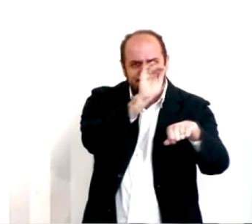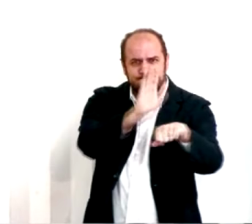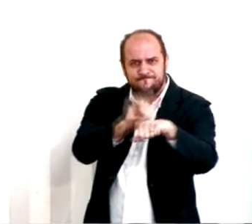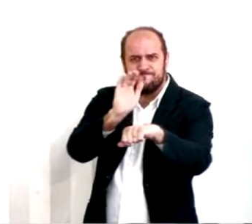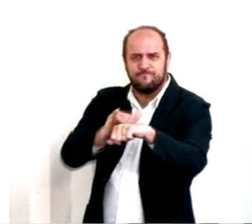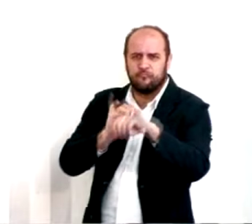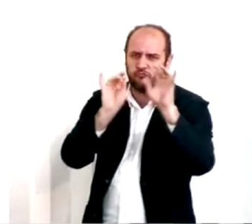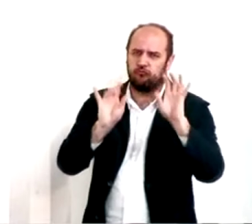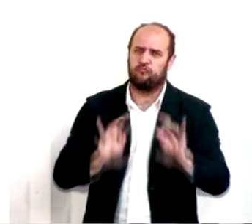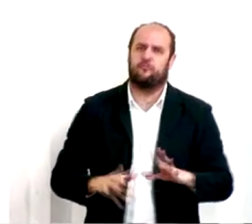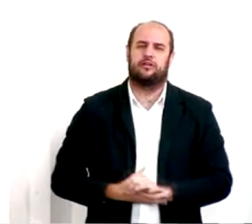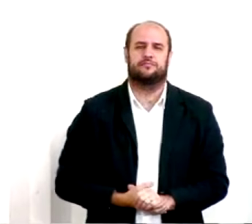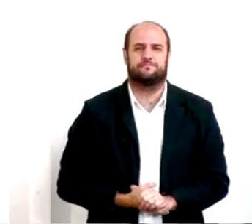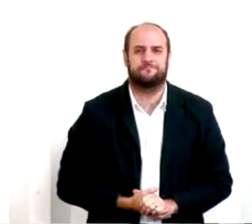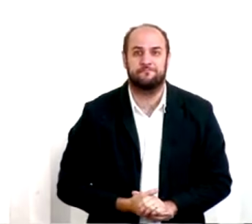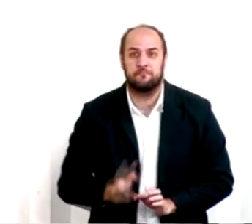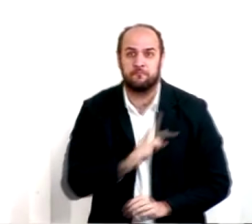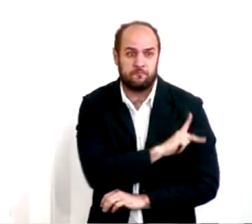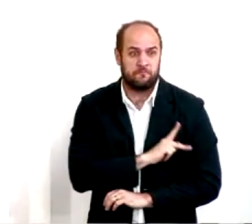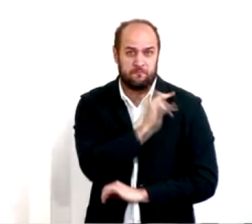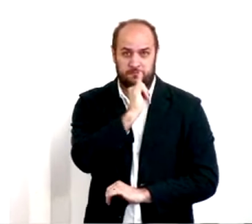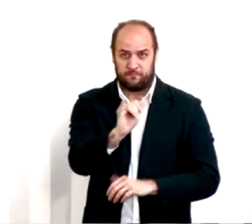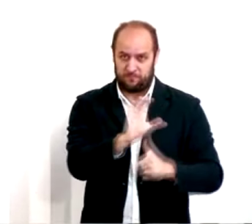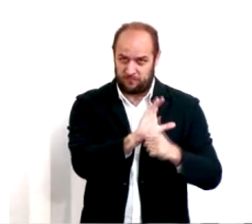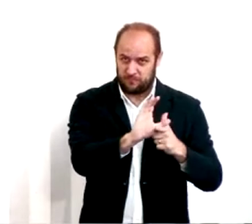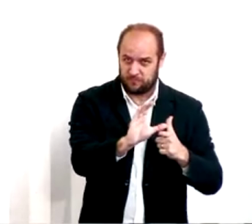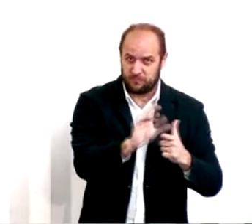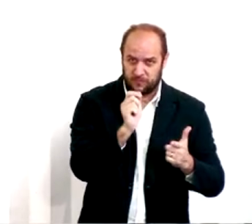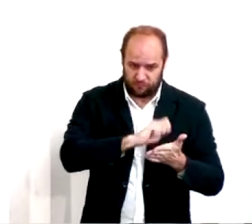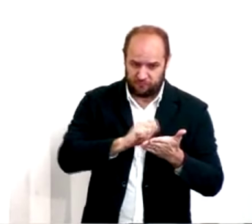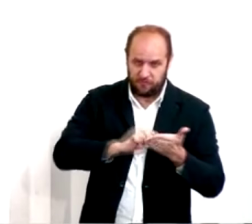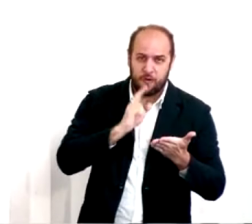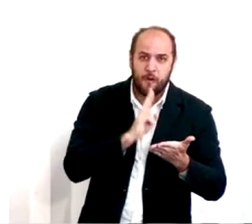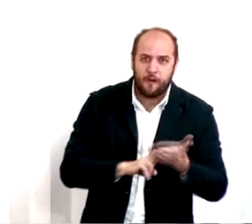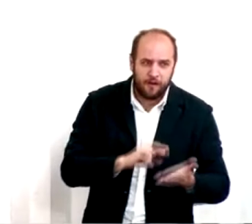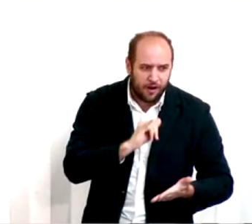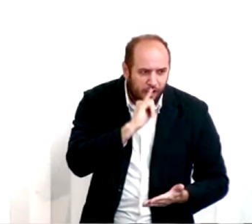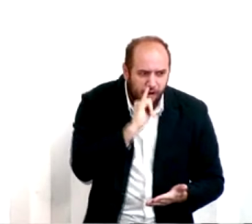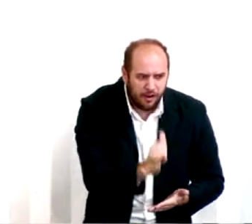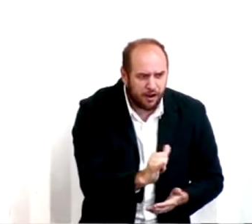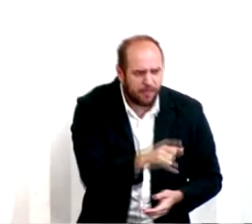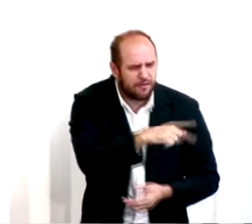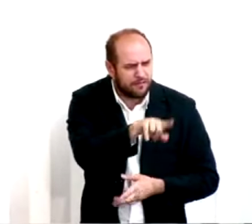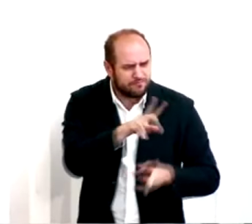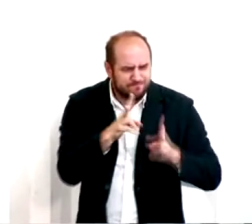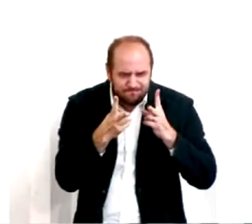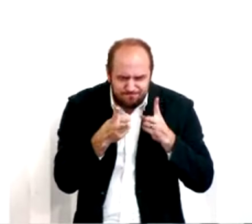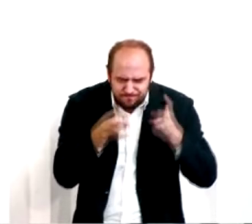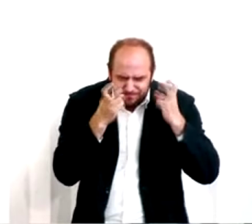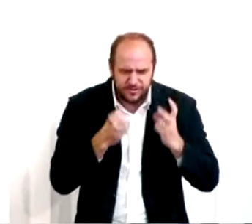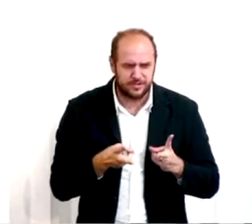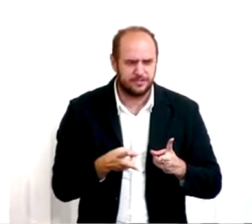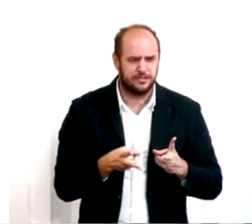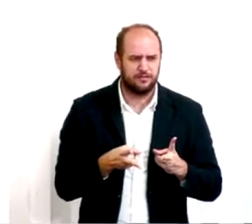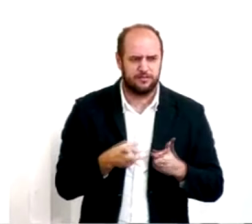por isso Paulo diz aos Coríntios Coríntios a reparar na vossa vocação